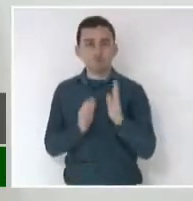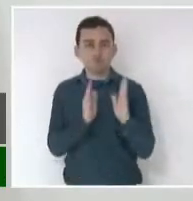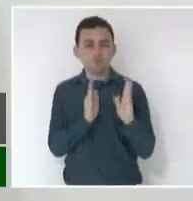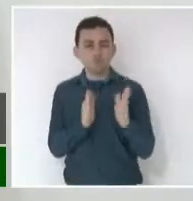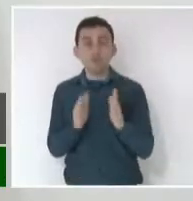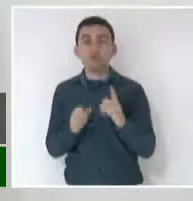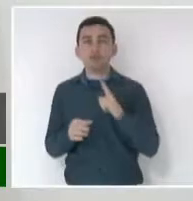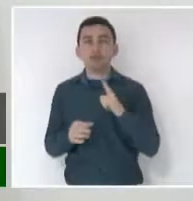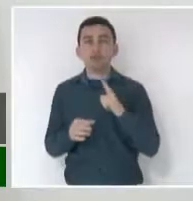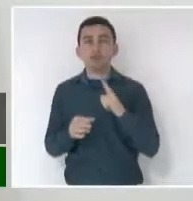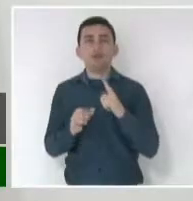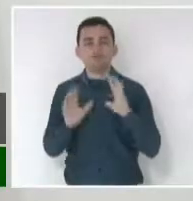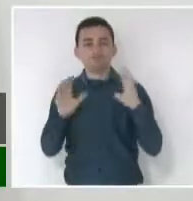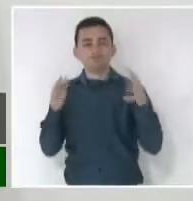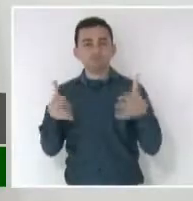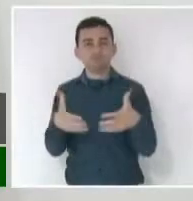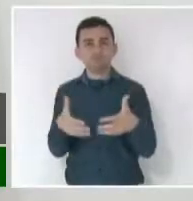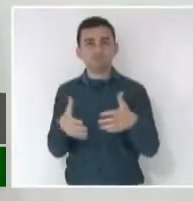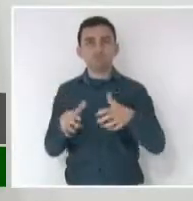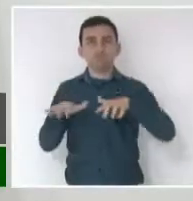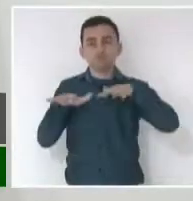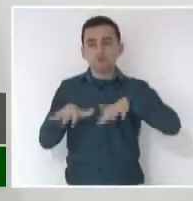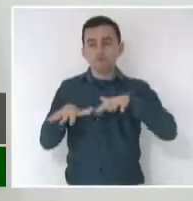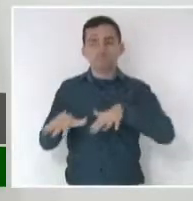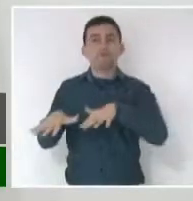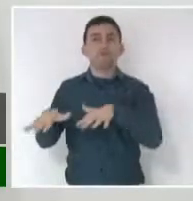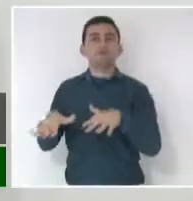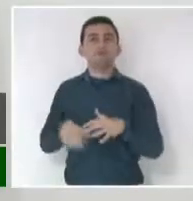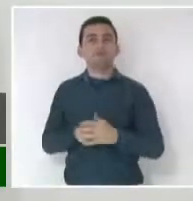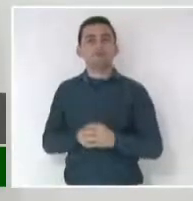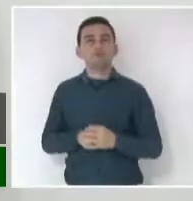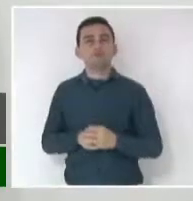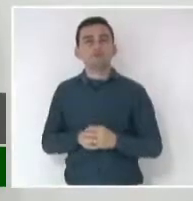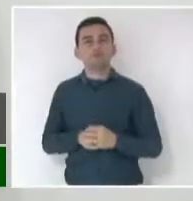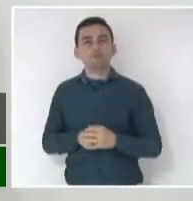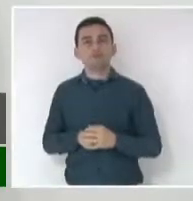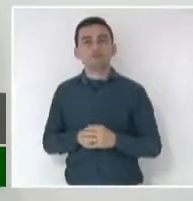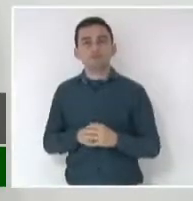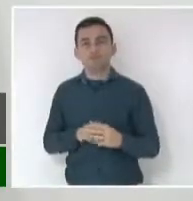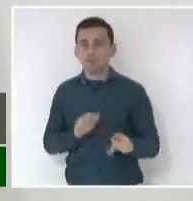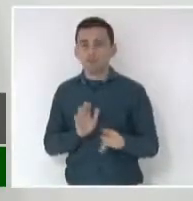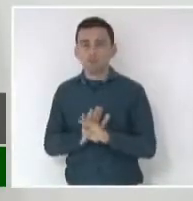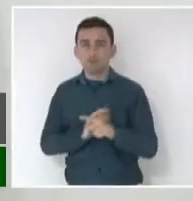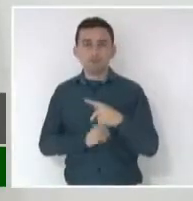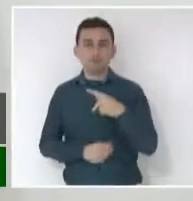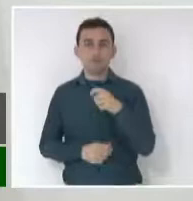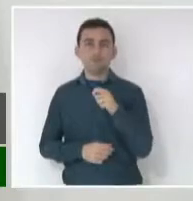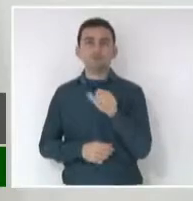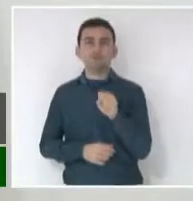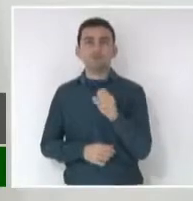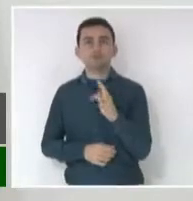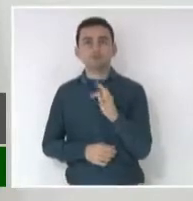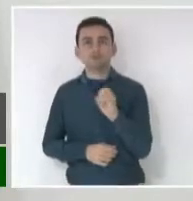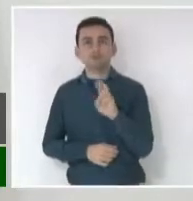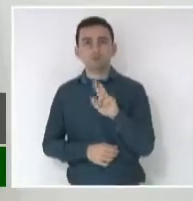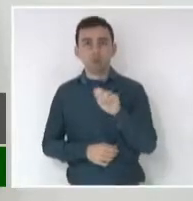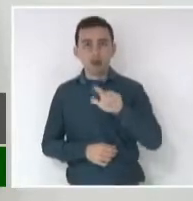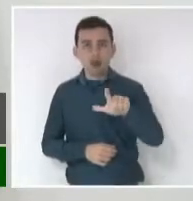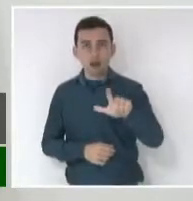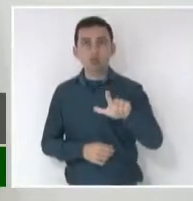organizações, movimentos, a pastoral da saúde e outras pessoas